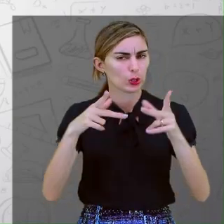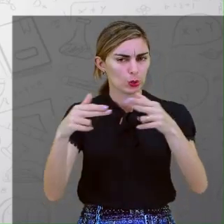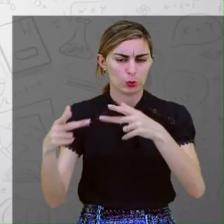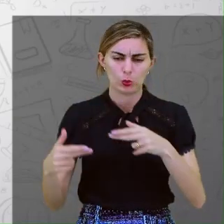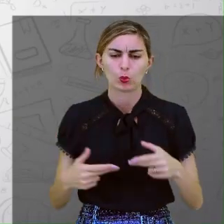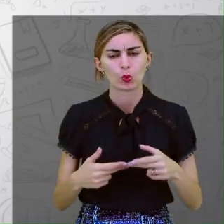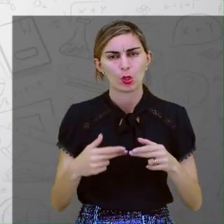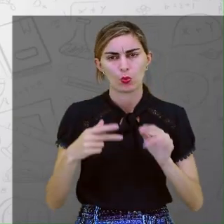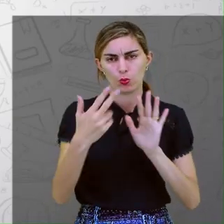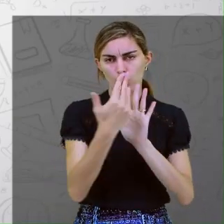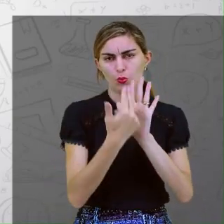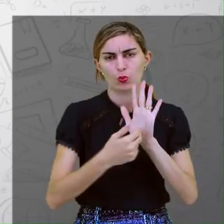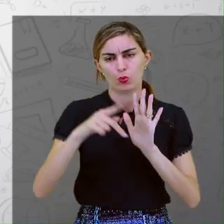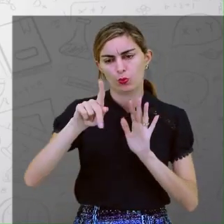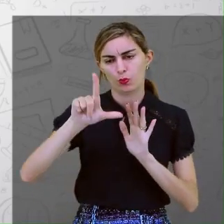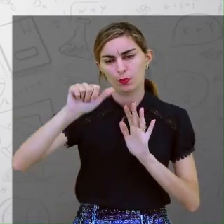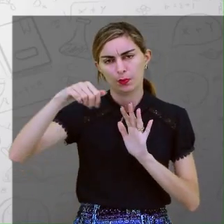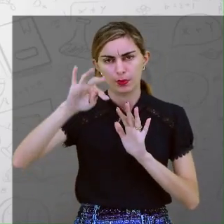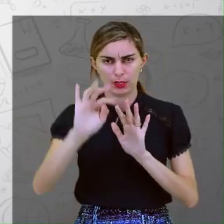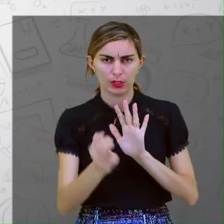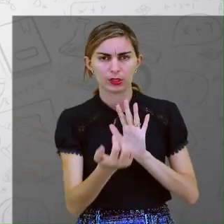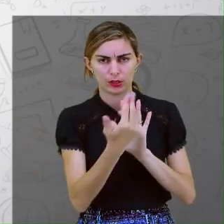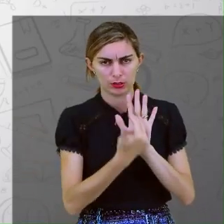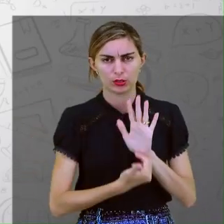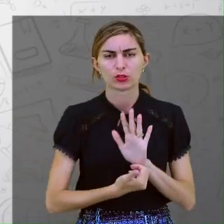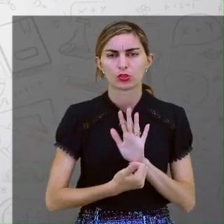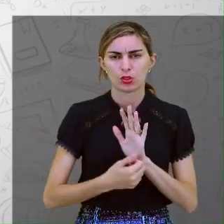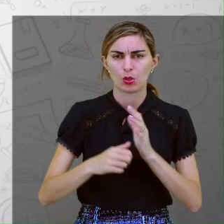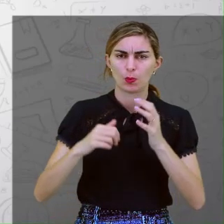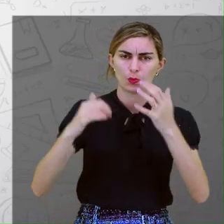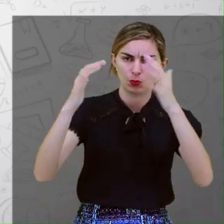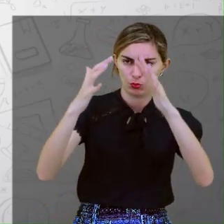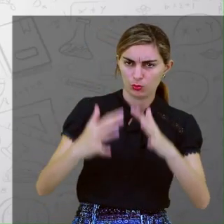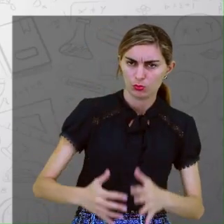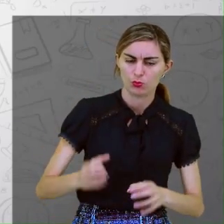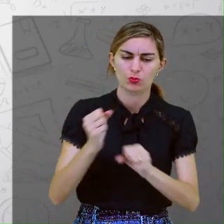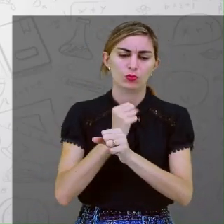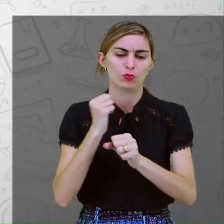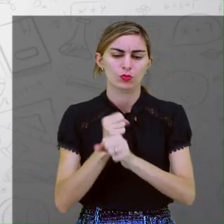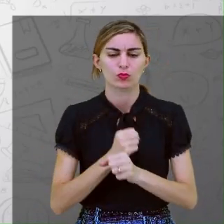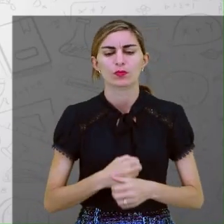forma lá que a planta de construir e demolir. Tá?